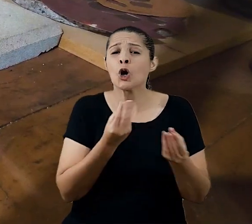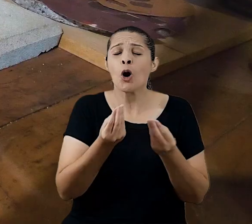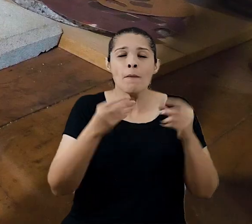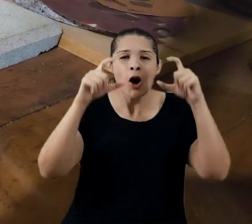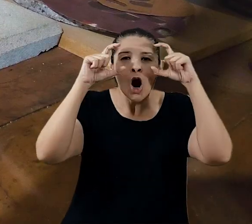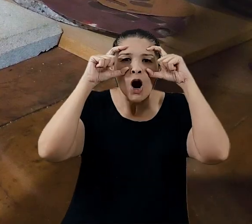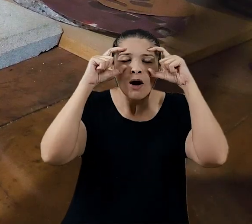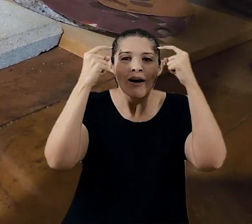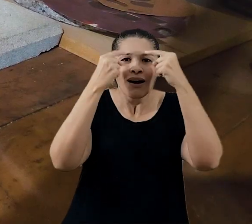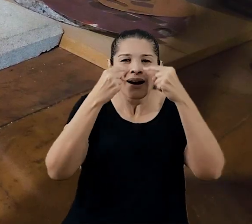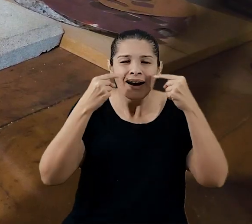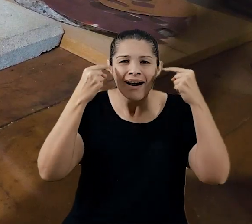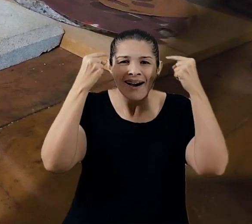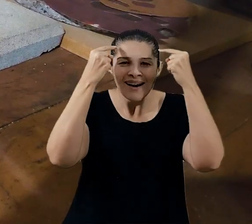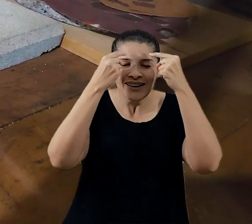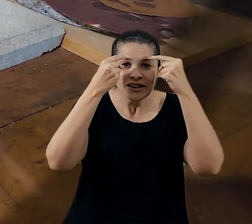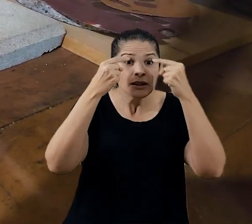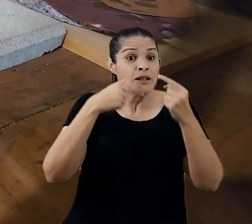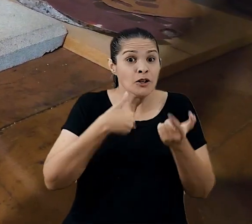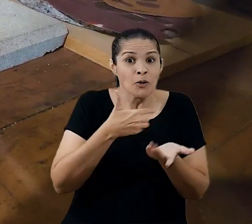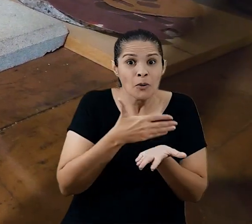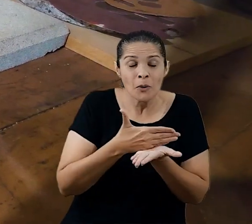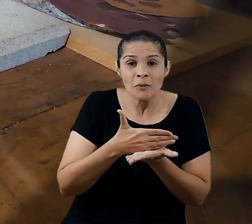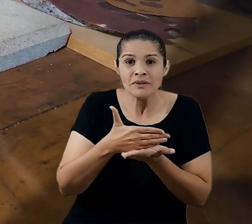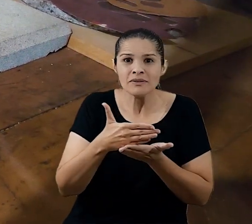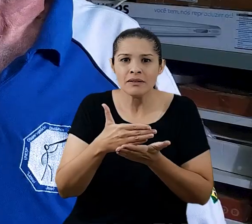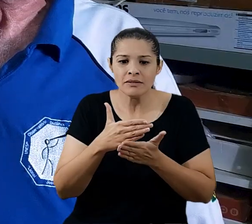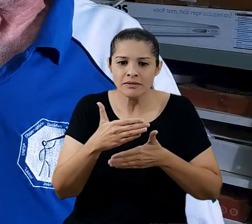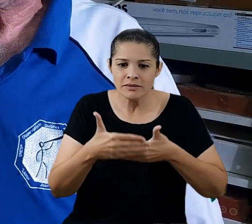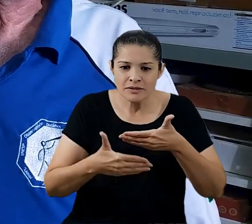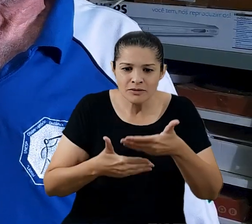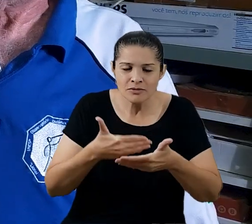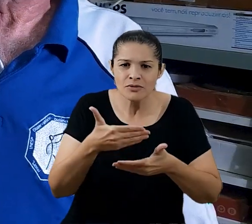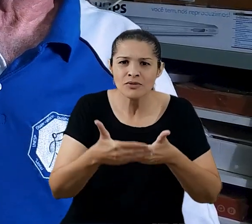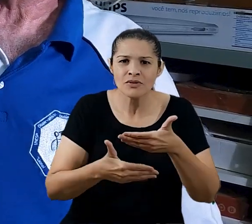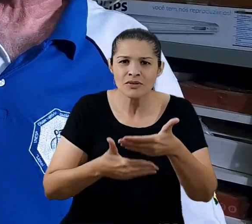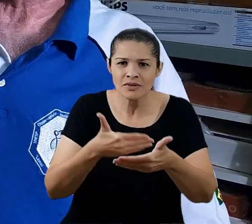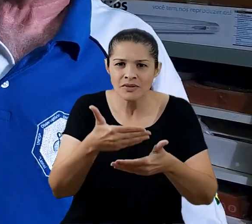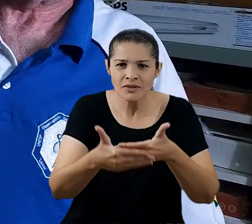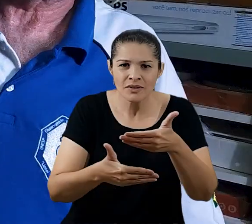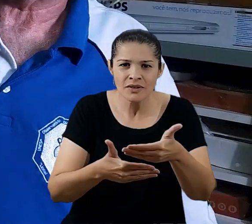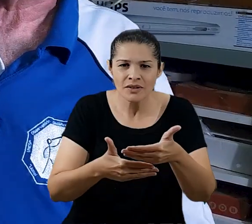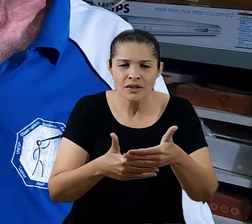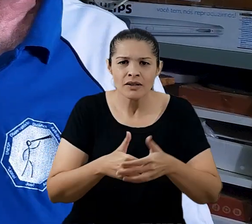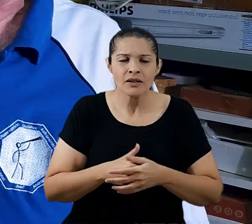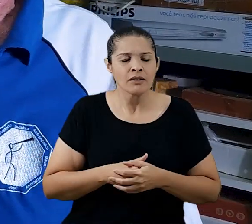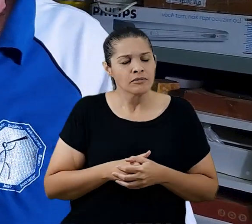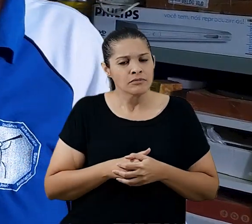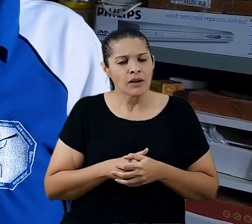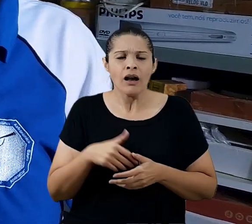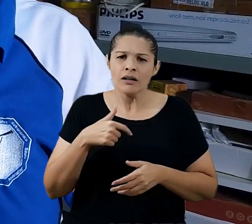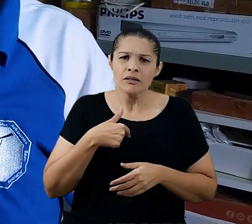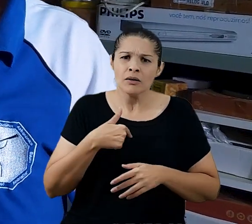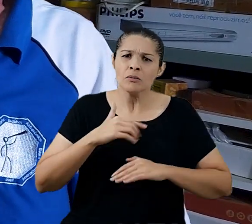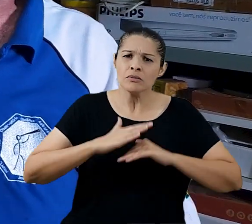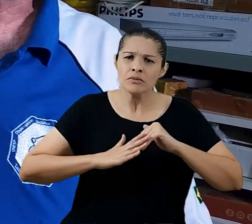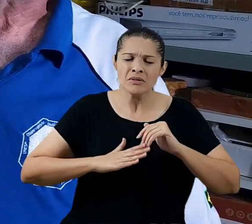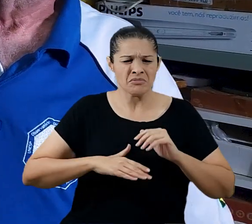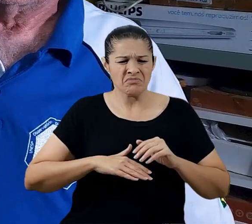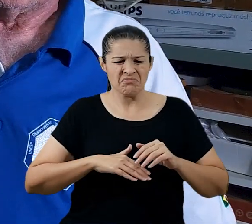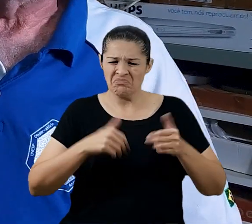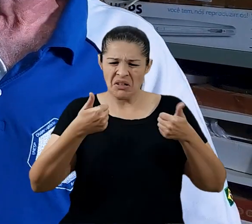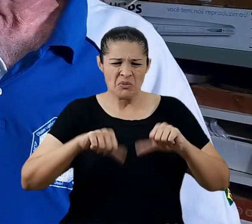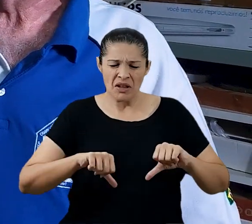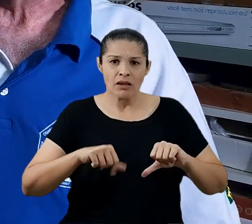Aí a partir disso comecei a desenvolver lunetas. E na prática, não deu certo? Faz outra vez. Não deu certo? Faz outra